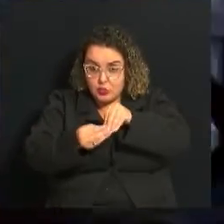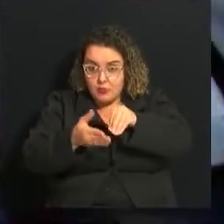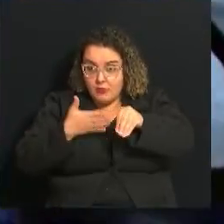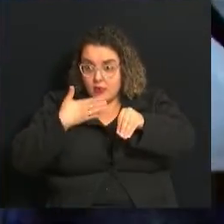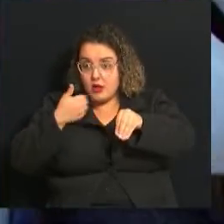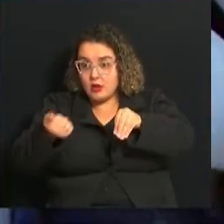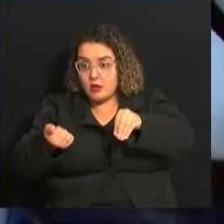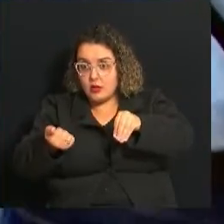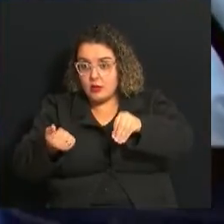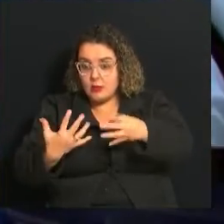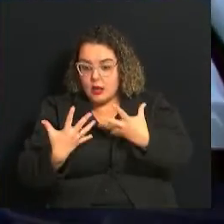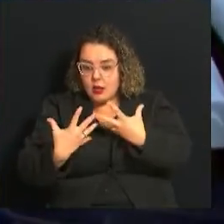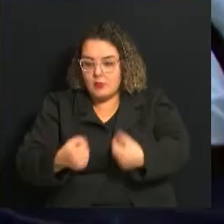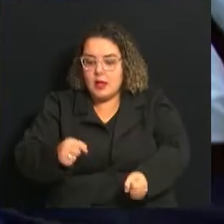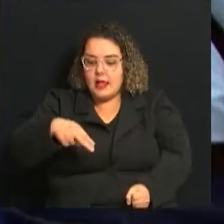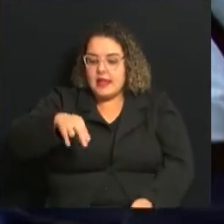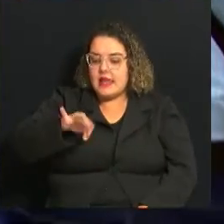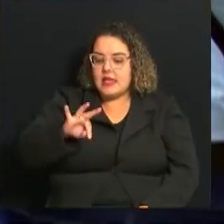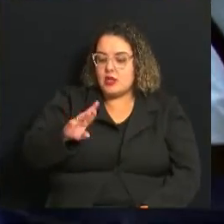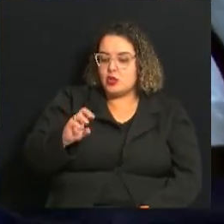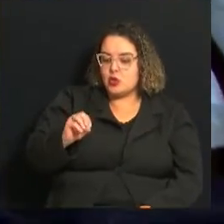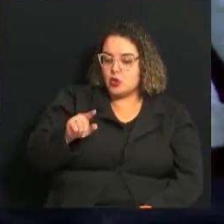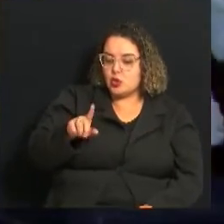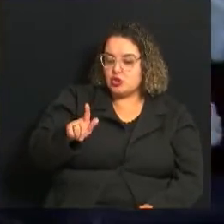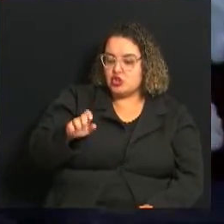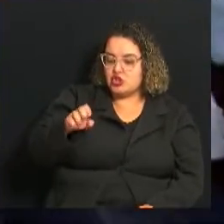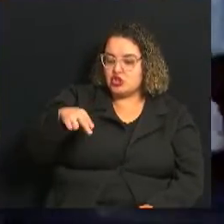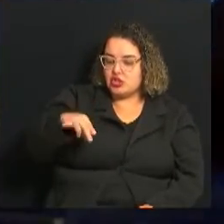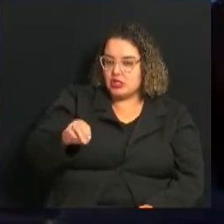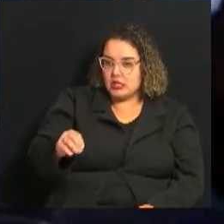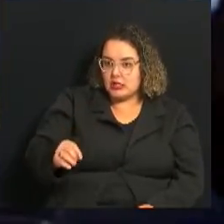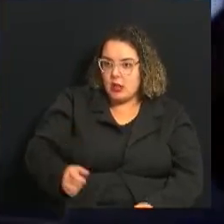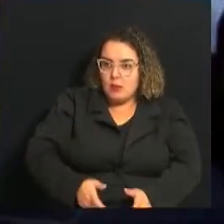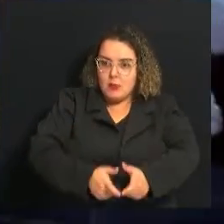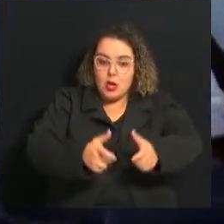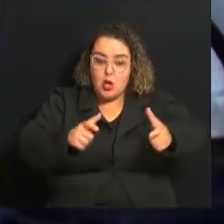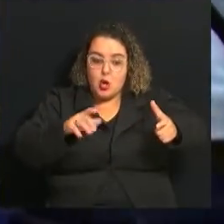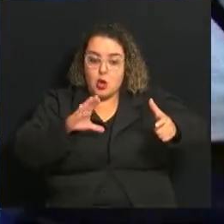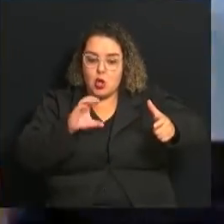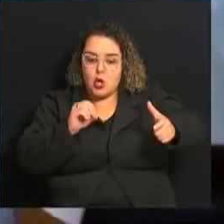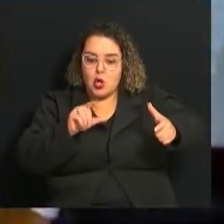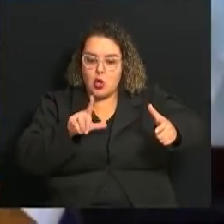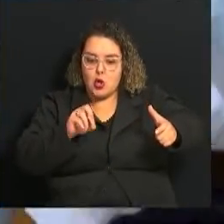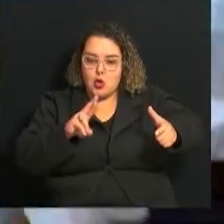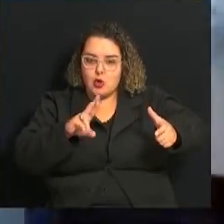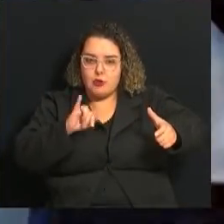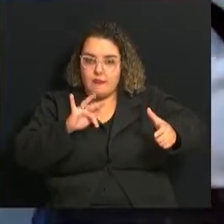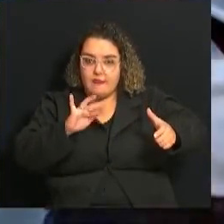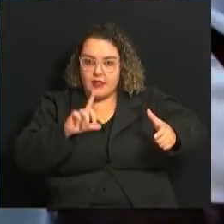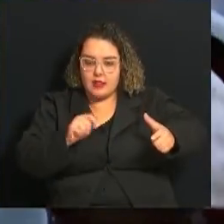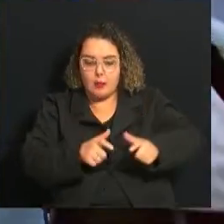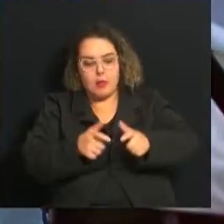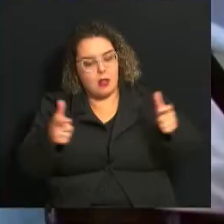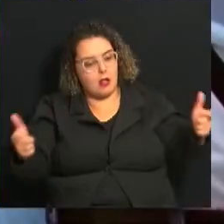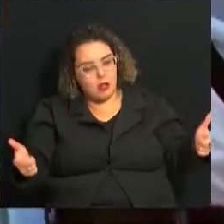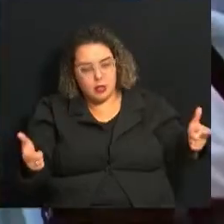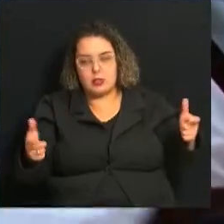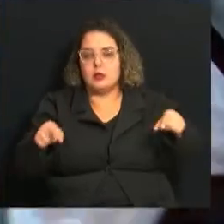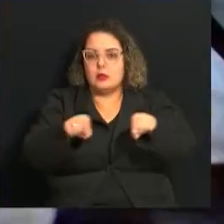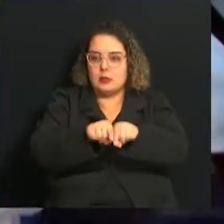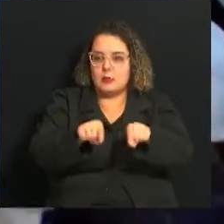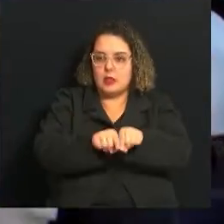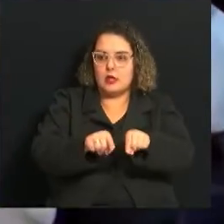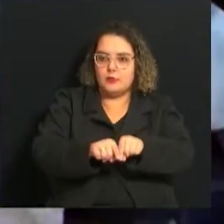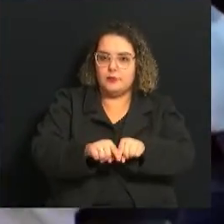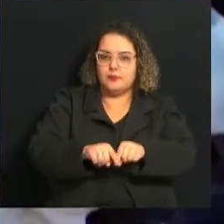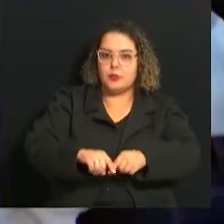do nitrogênio pela planta. Ele aumenta o teor de clorofila da planta. Em resumo, aumenta a quantidade de fotossíntese que a